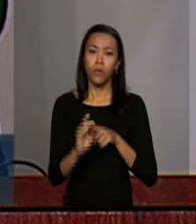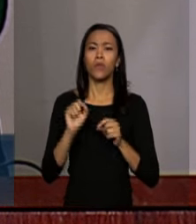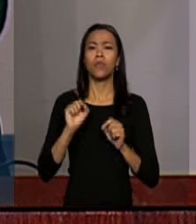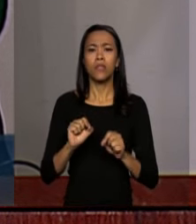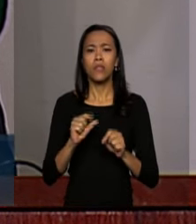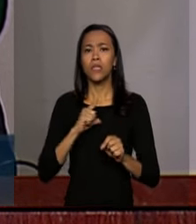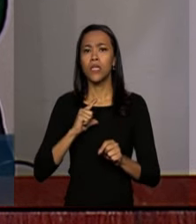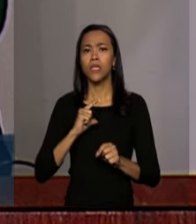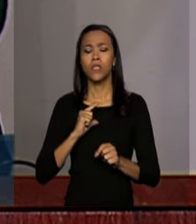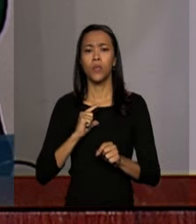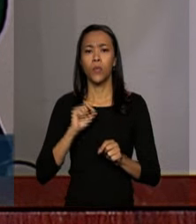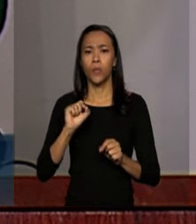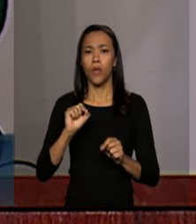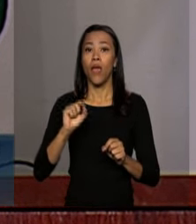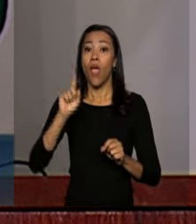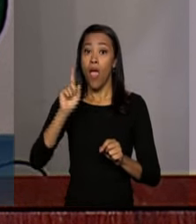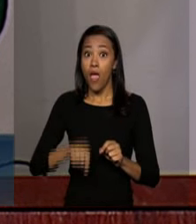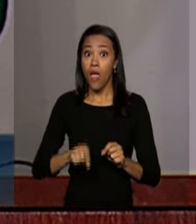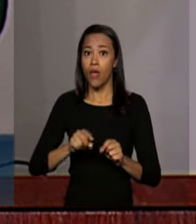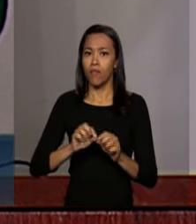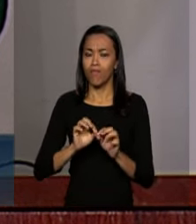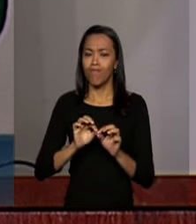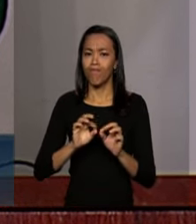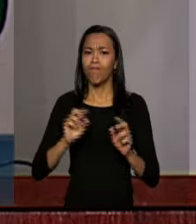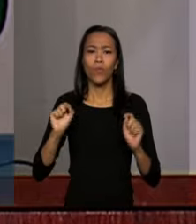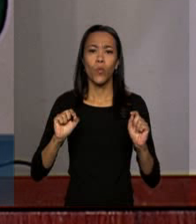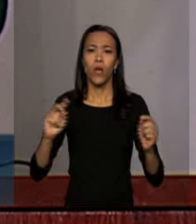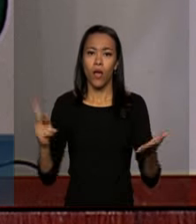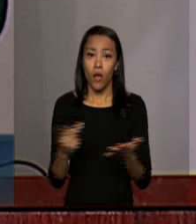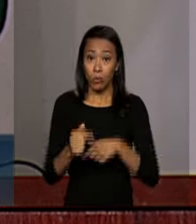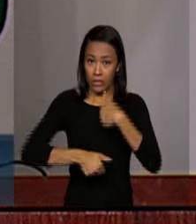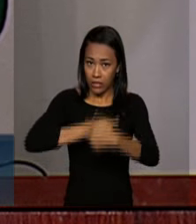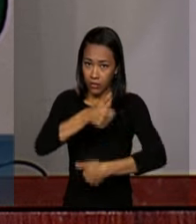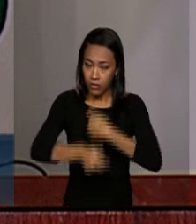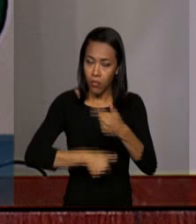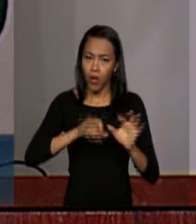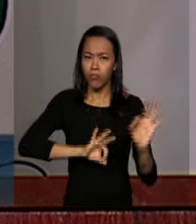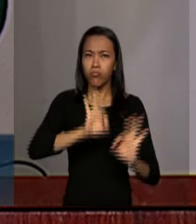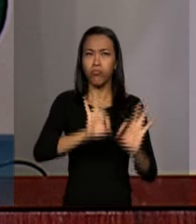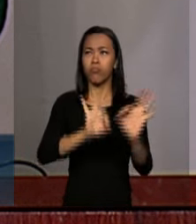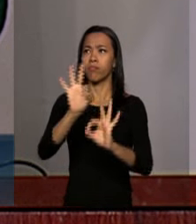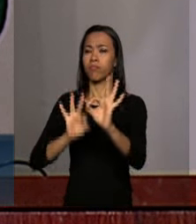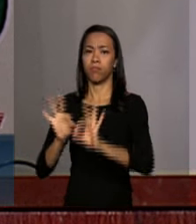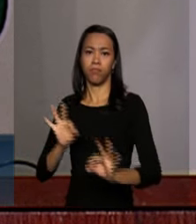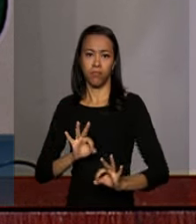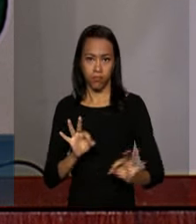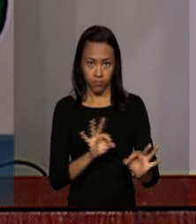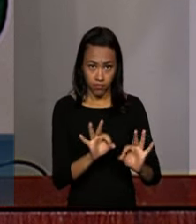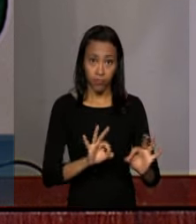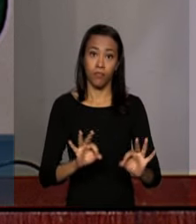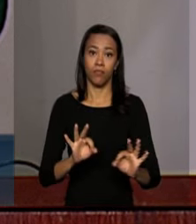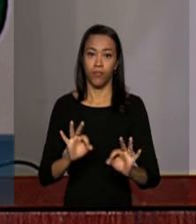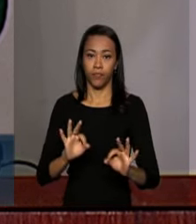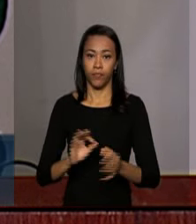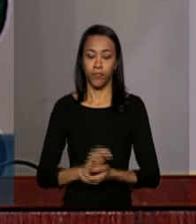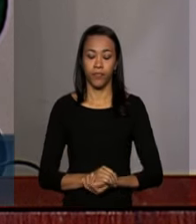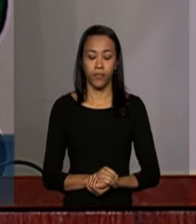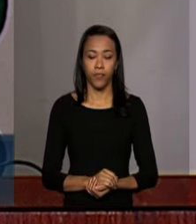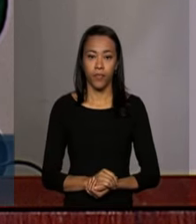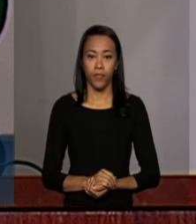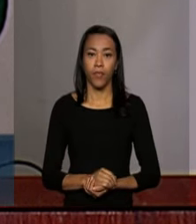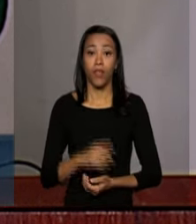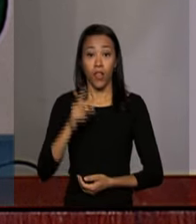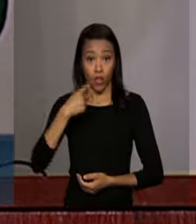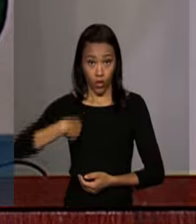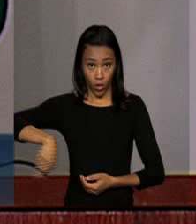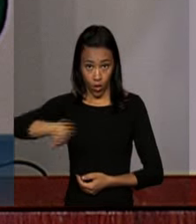contornos territoriais resultaram em grande medida ao trabalho árduo e diligente de um de nossos maiores. Cabe